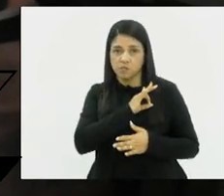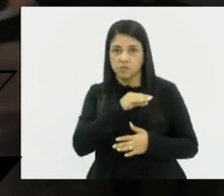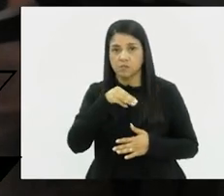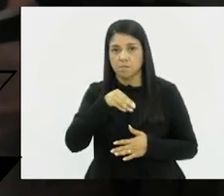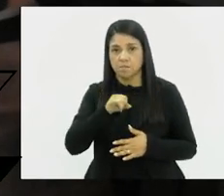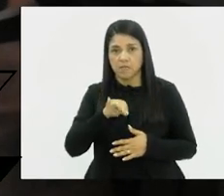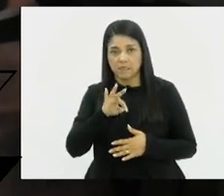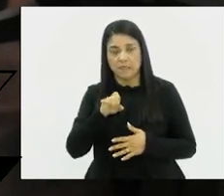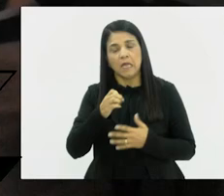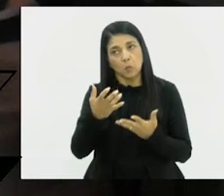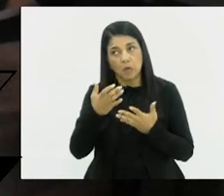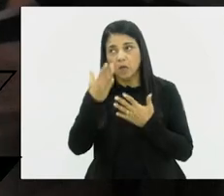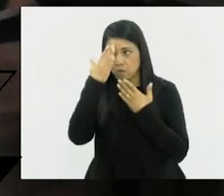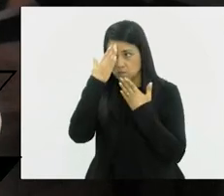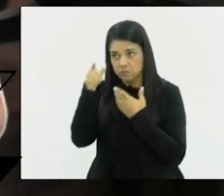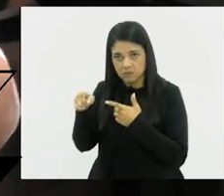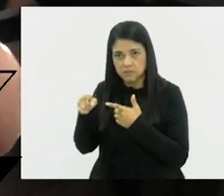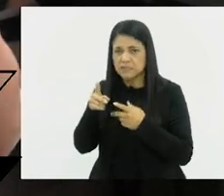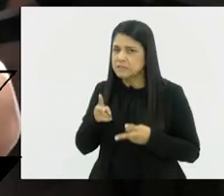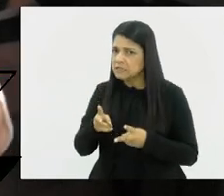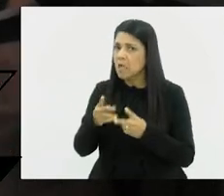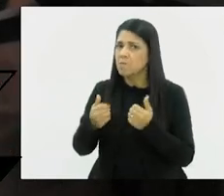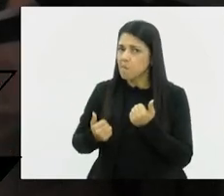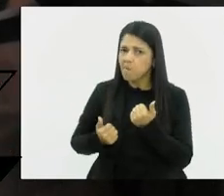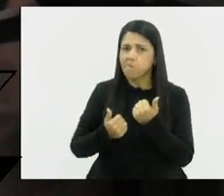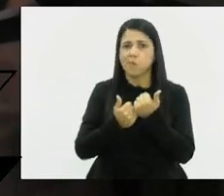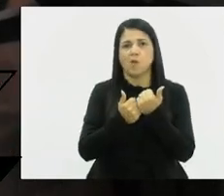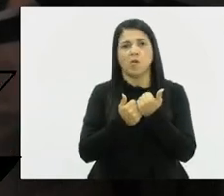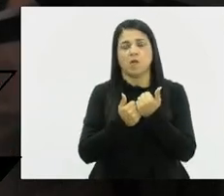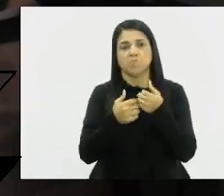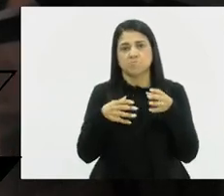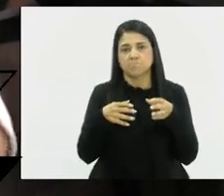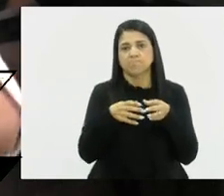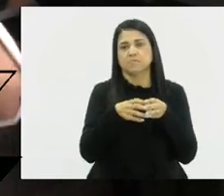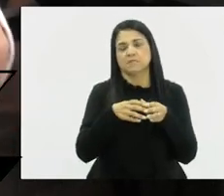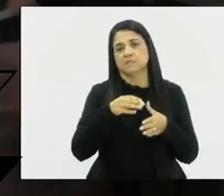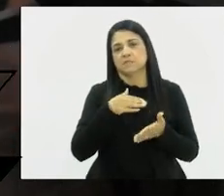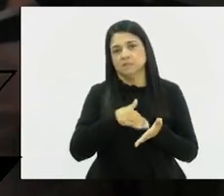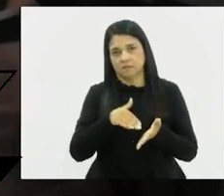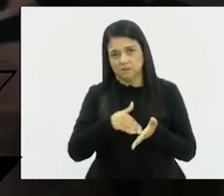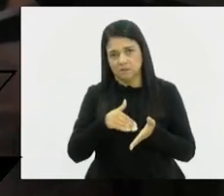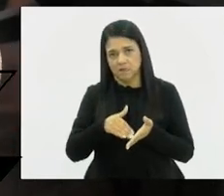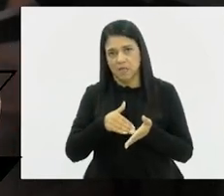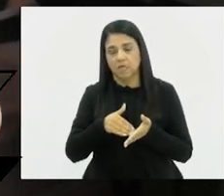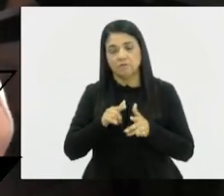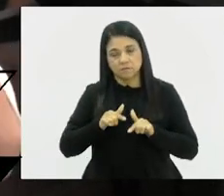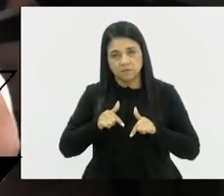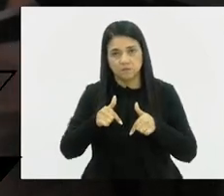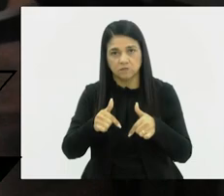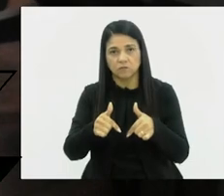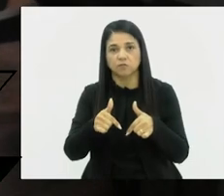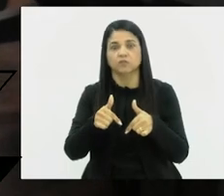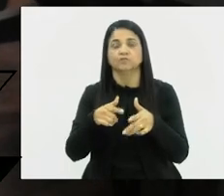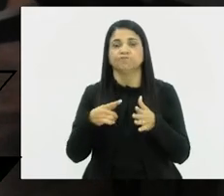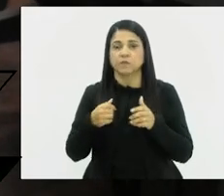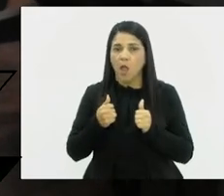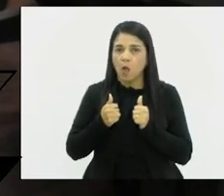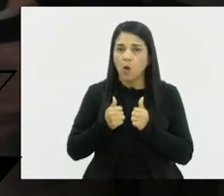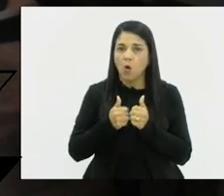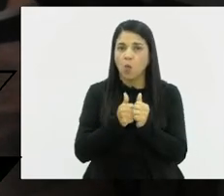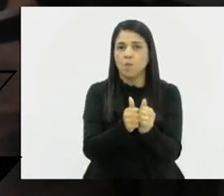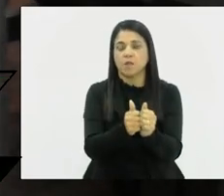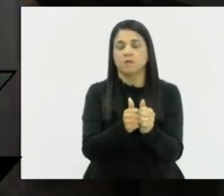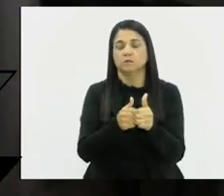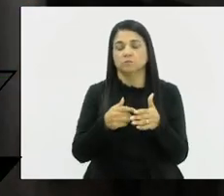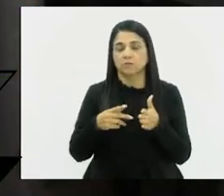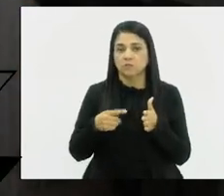a Polícia Militar por sempre estar apoiando a gente nas nossas ações, acompanhando nas nossas denúncias, e também o